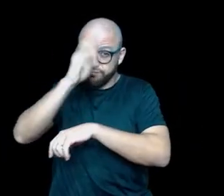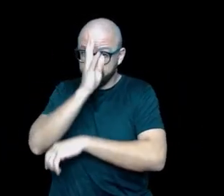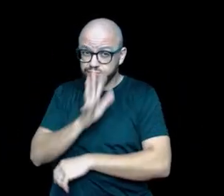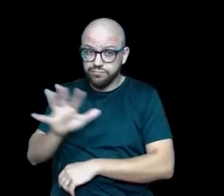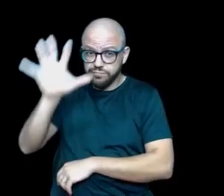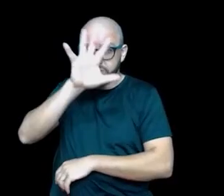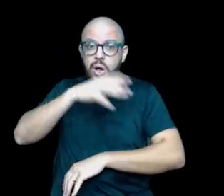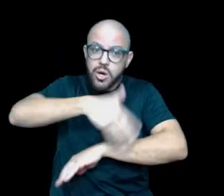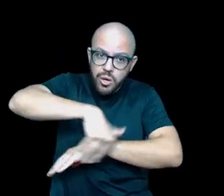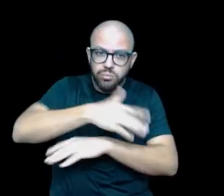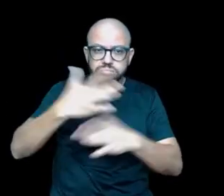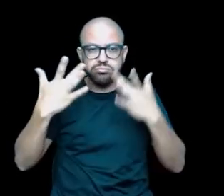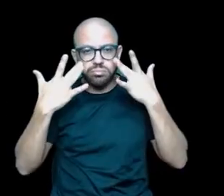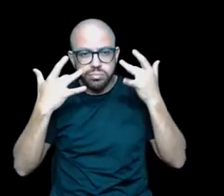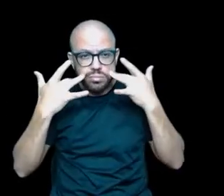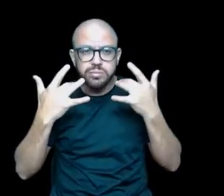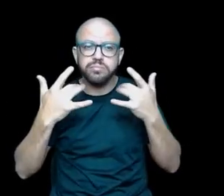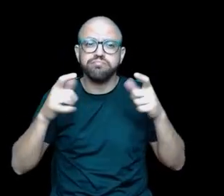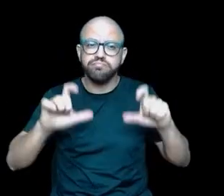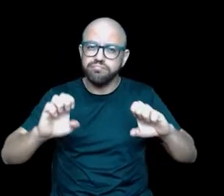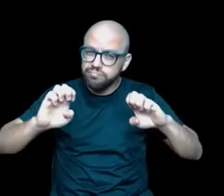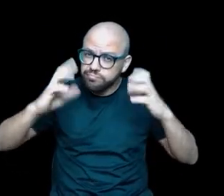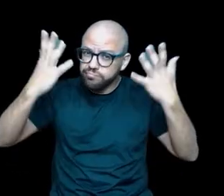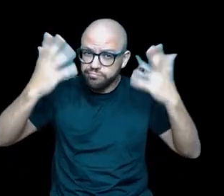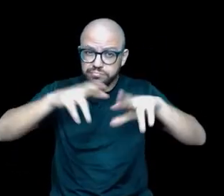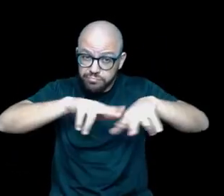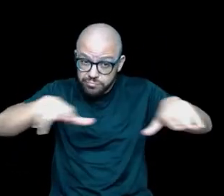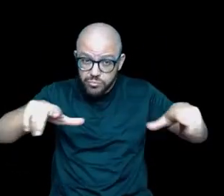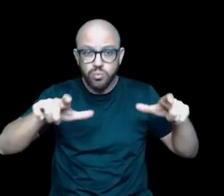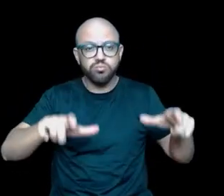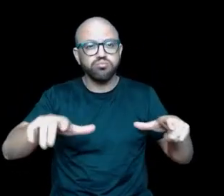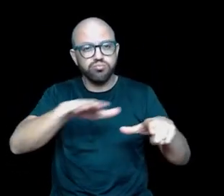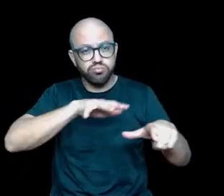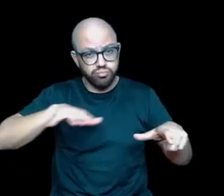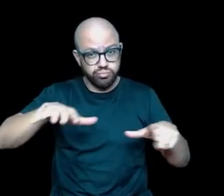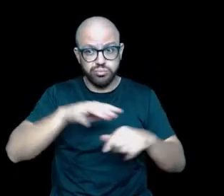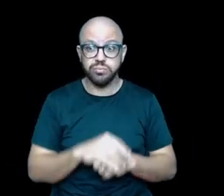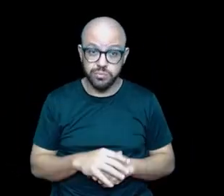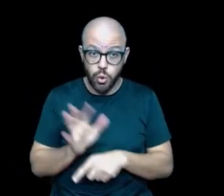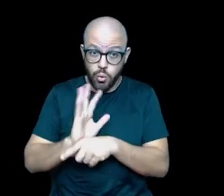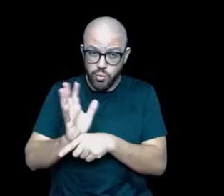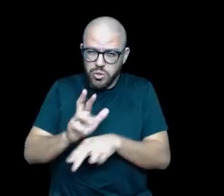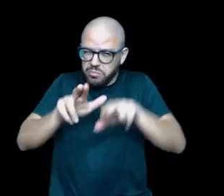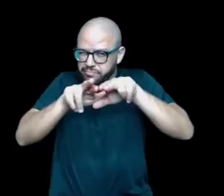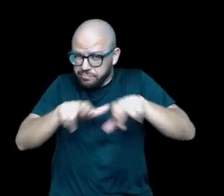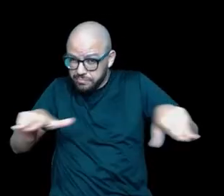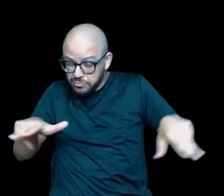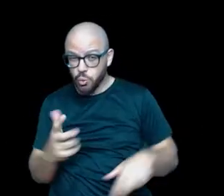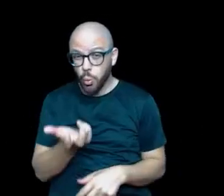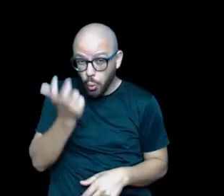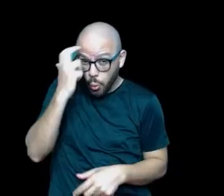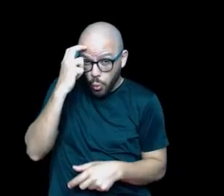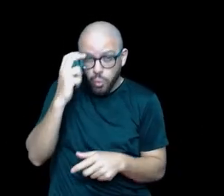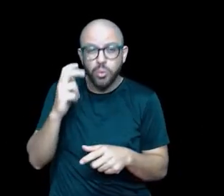as regiões do Brasil, ambientado tanto nas ruas, nos palcos, como em grandes eventos e produções ou ambientes intimistas. O